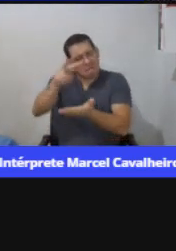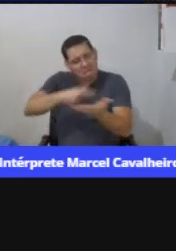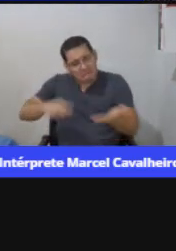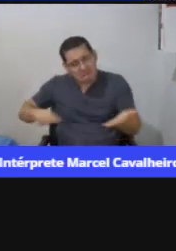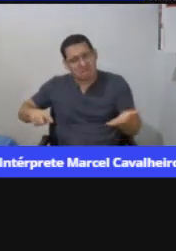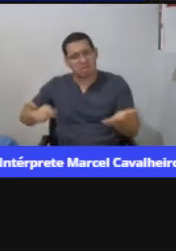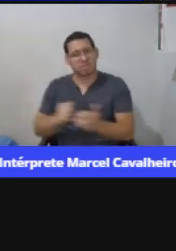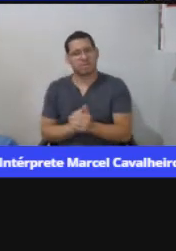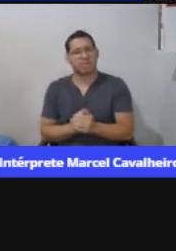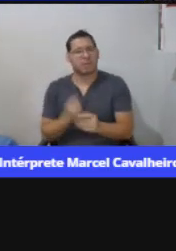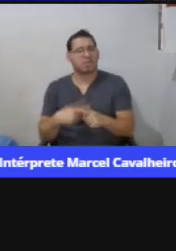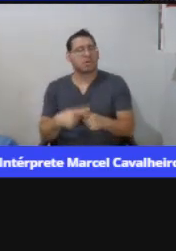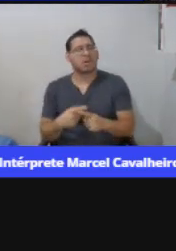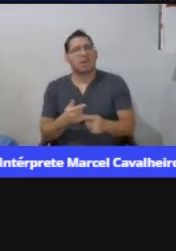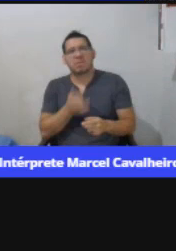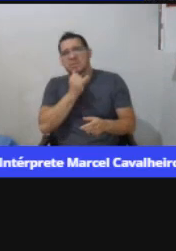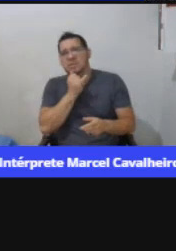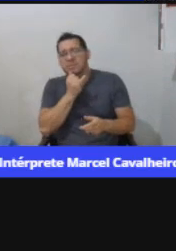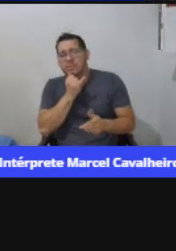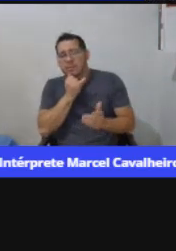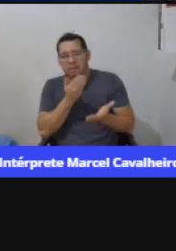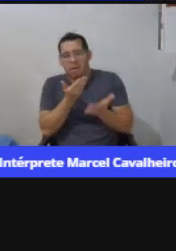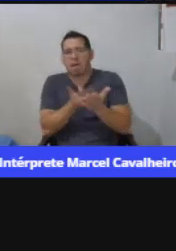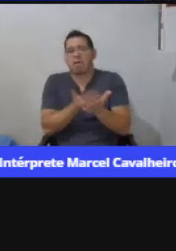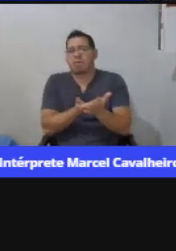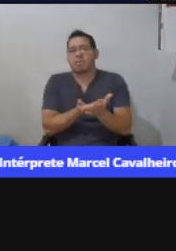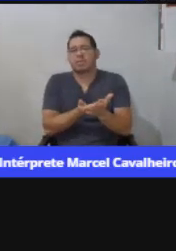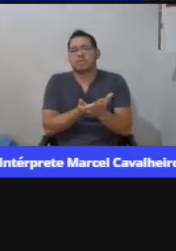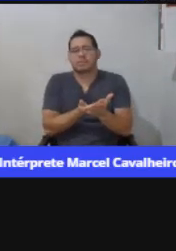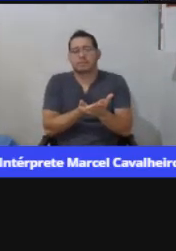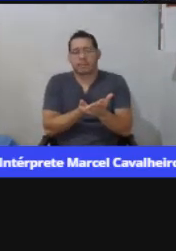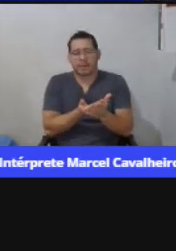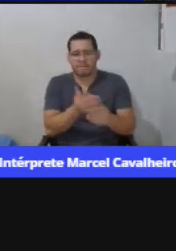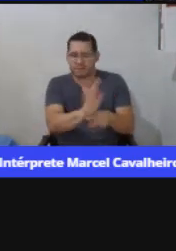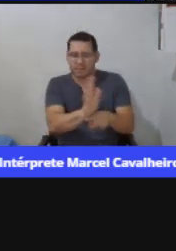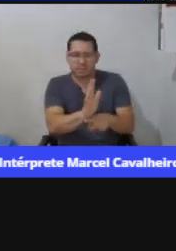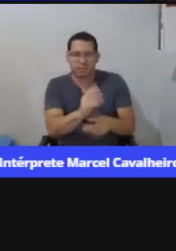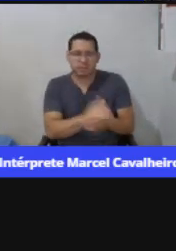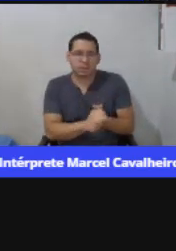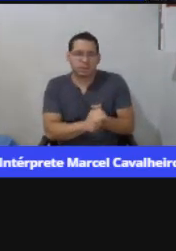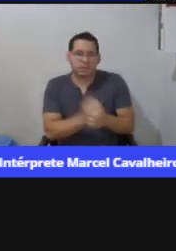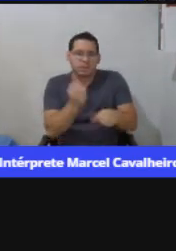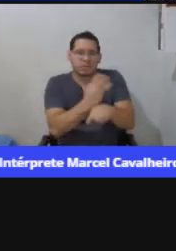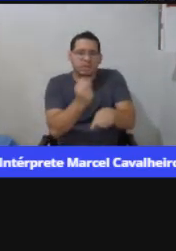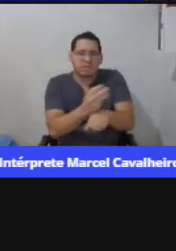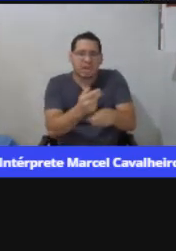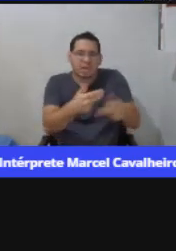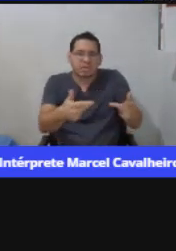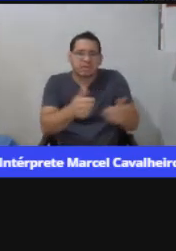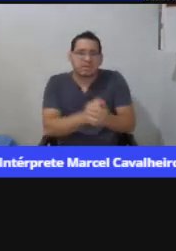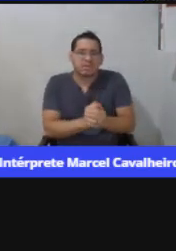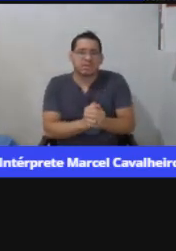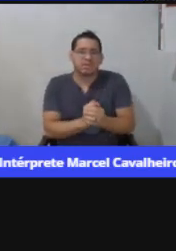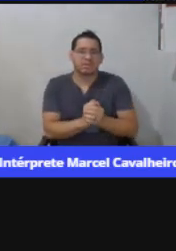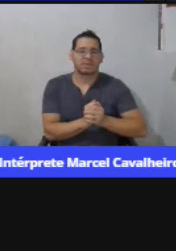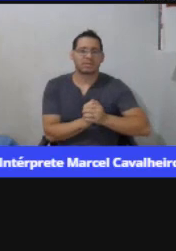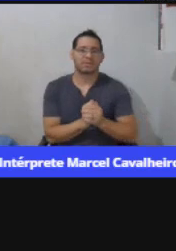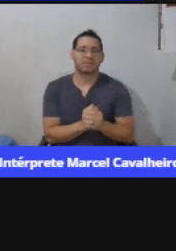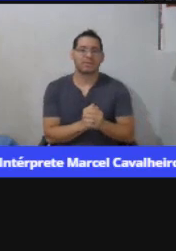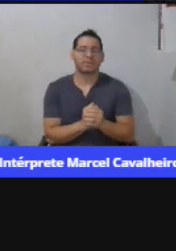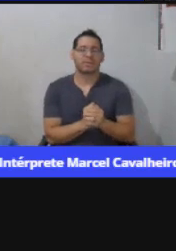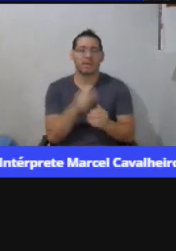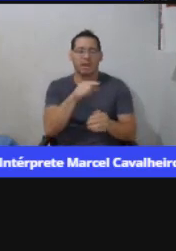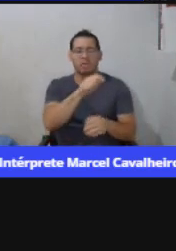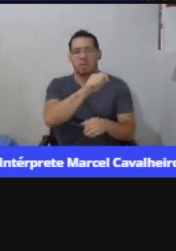posso, durante uma aula de vídeo, né, no WhatsApp ou em alguma desses